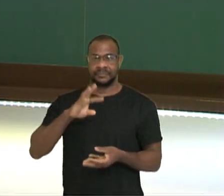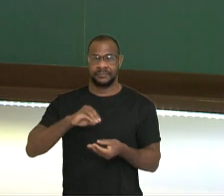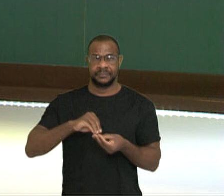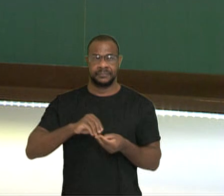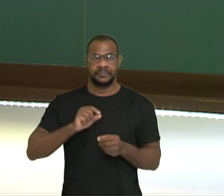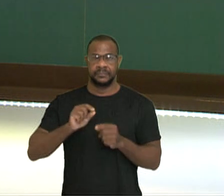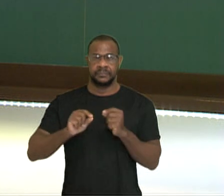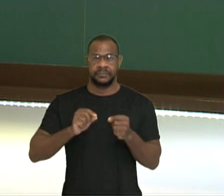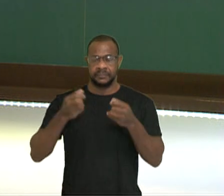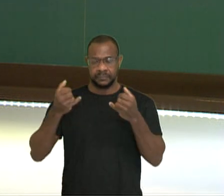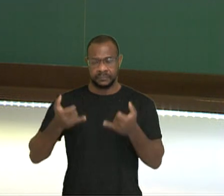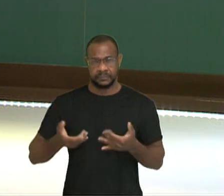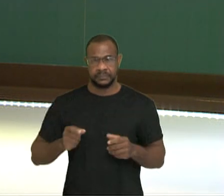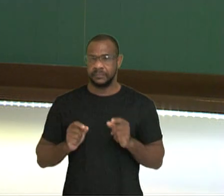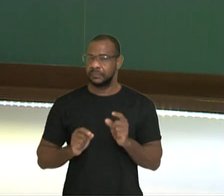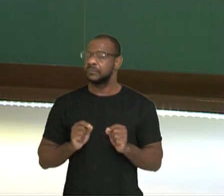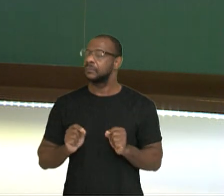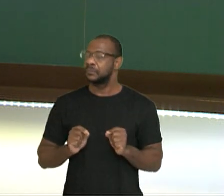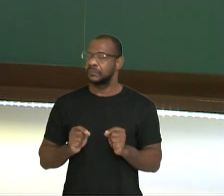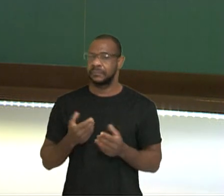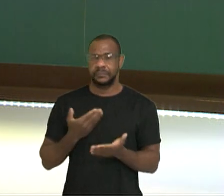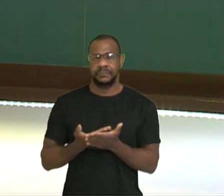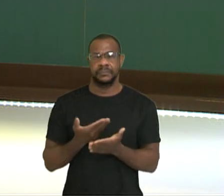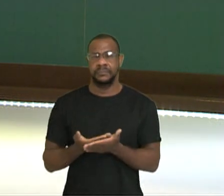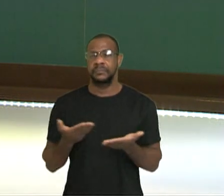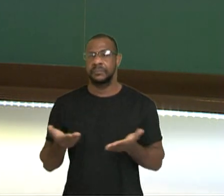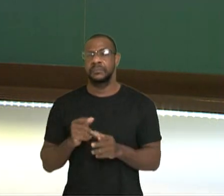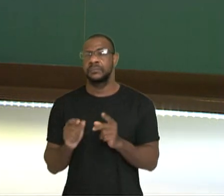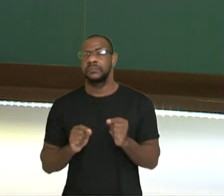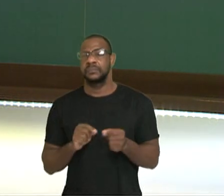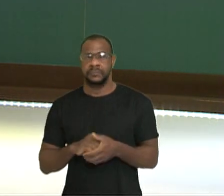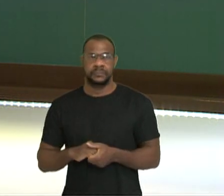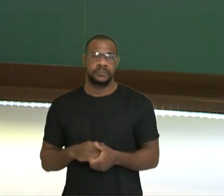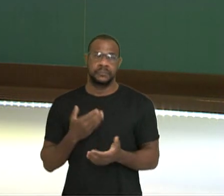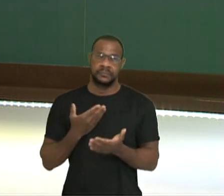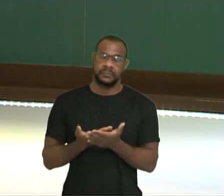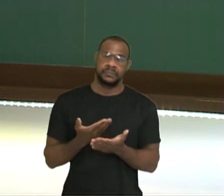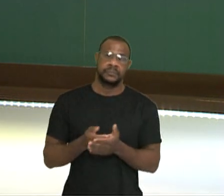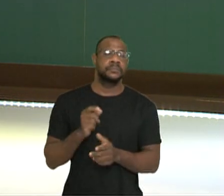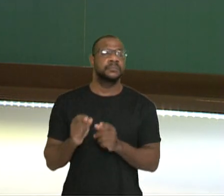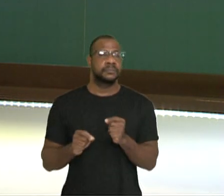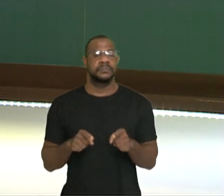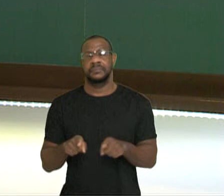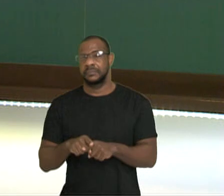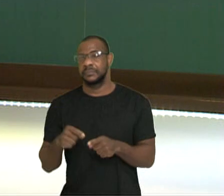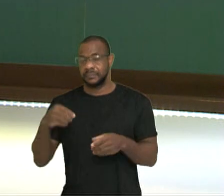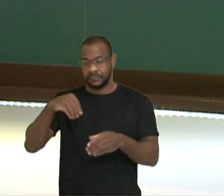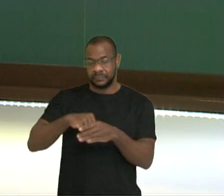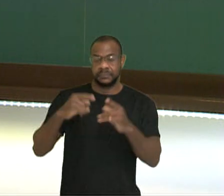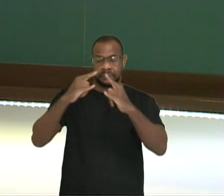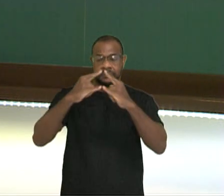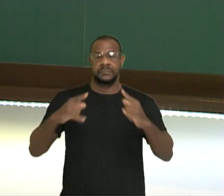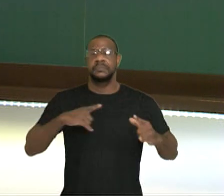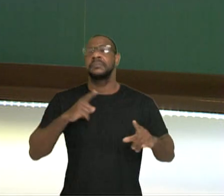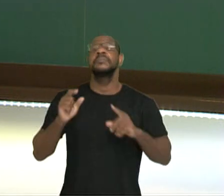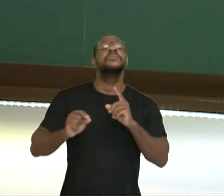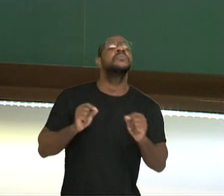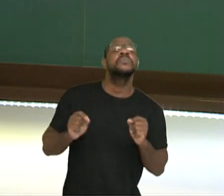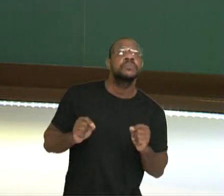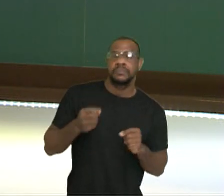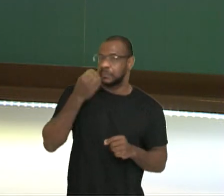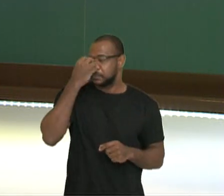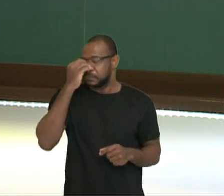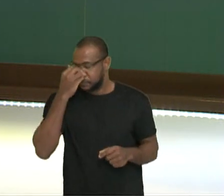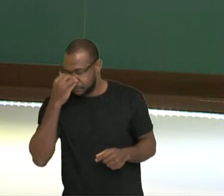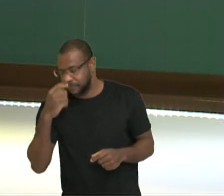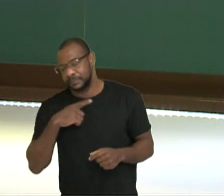nós vimos na aula de hoje, tá bom? Então, nessa aula nós vimos que, além dos palhaços, né, que encantam o público